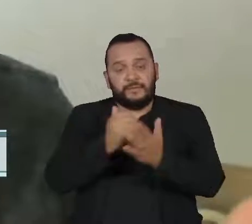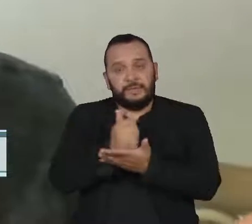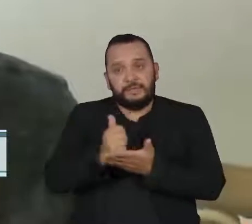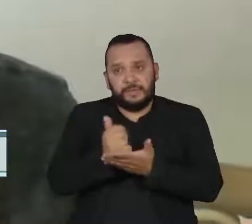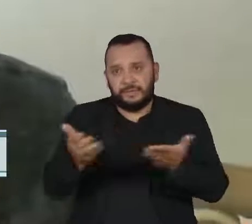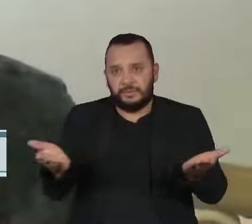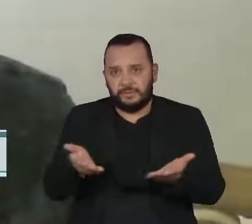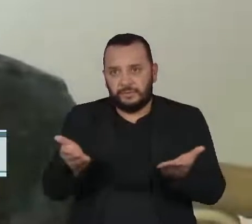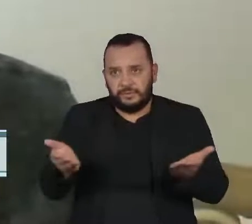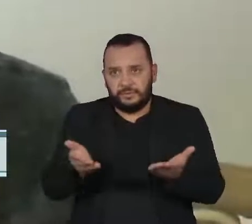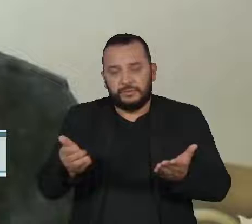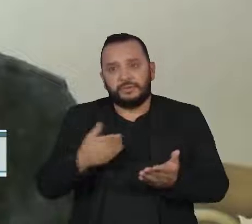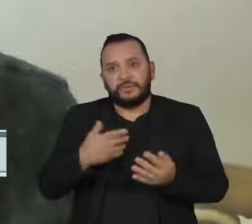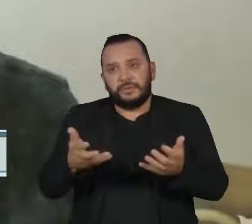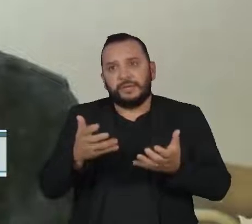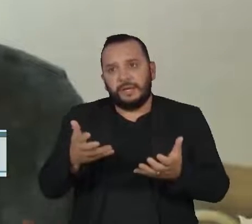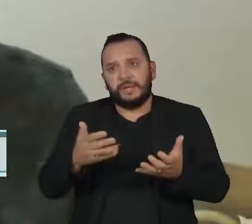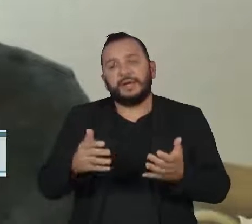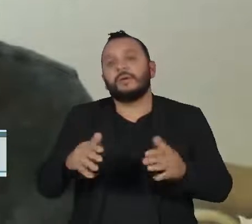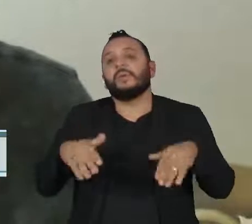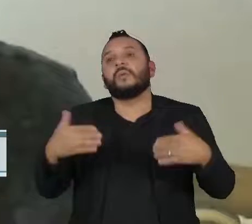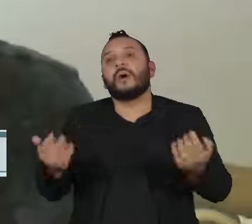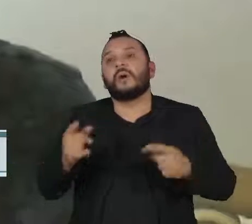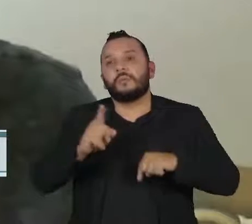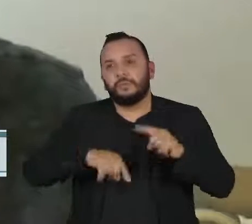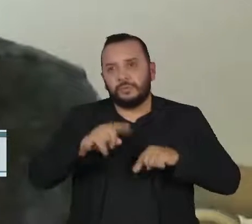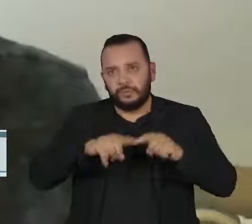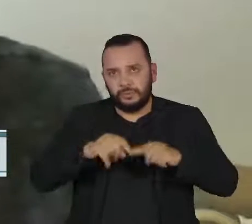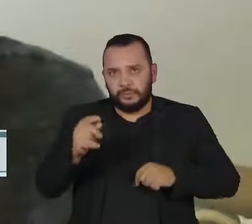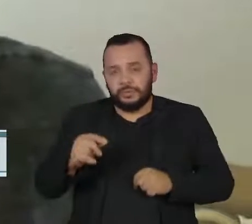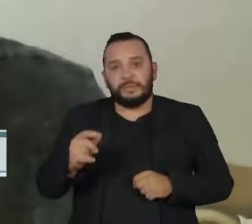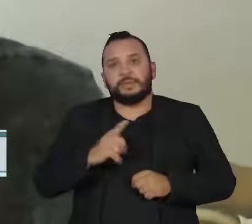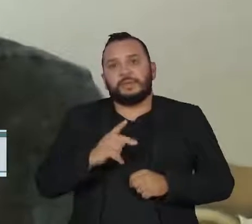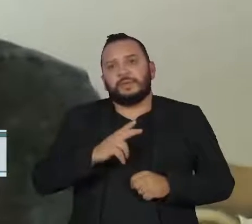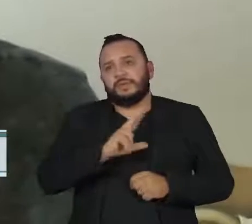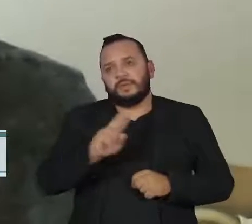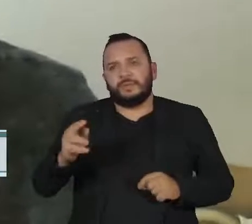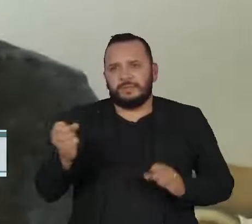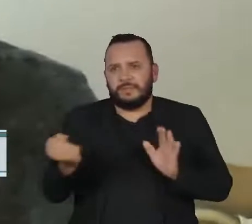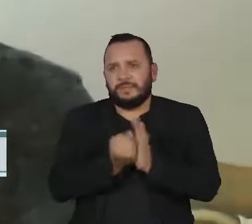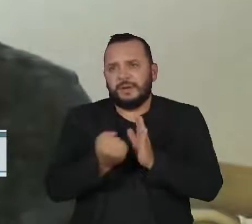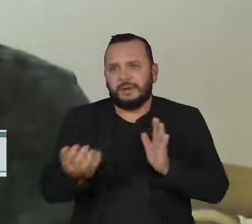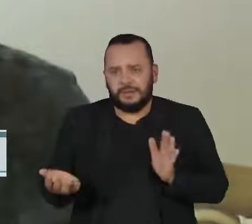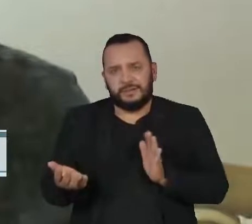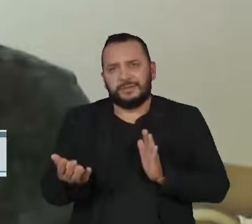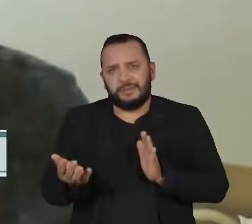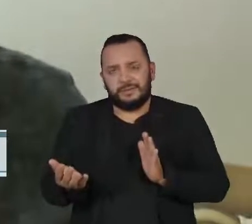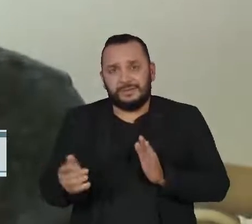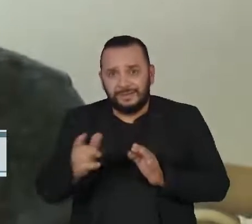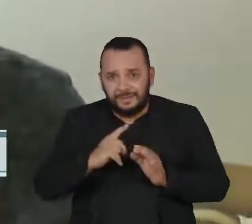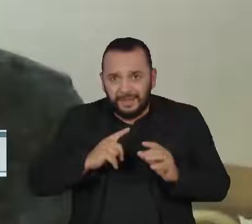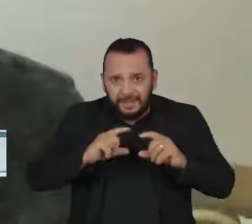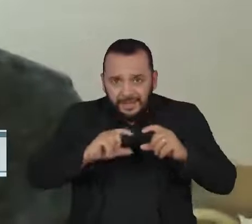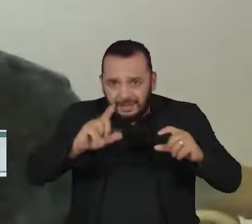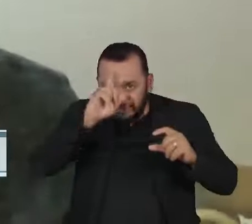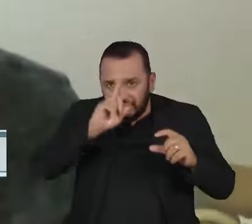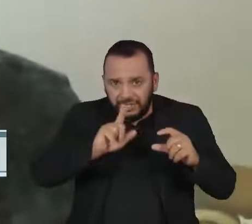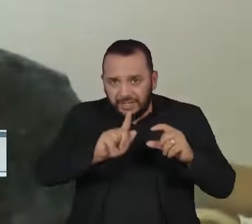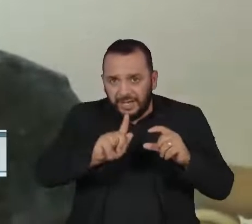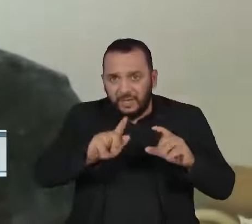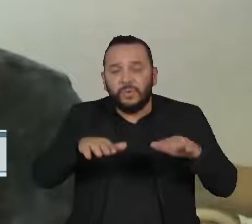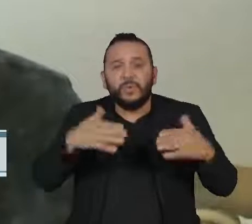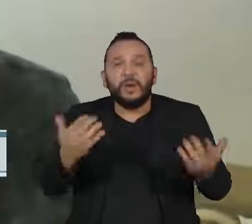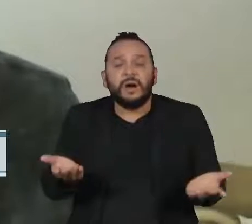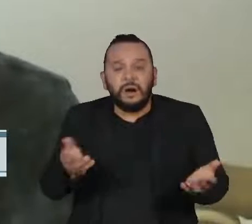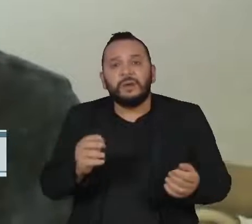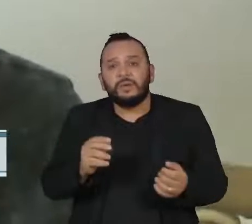eu quero tal produto, eventualmente até com o nome da marca na receita. Tem genérico? Quais são os genéricos que